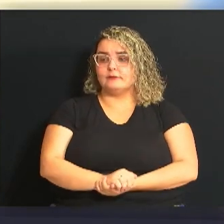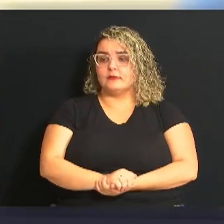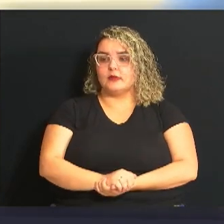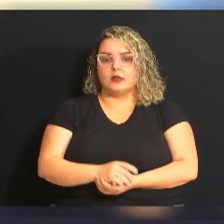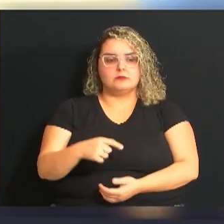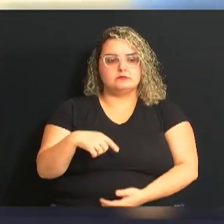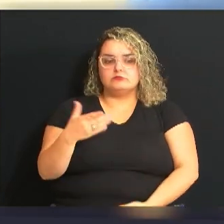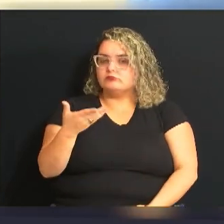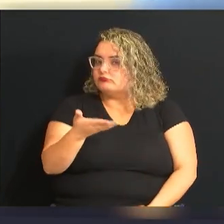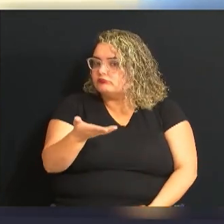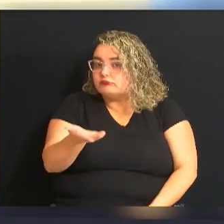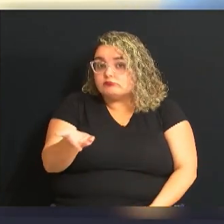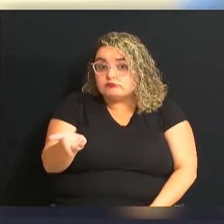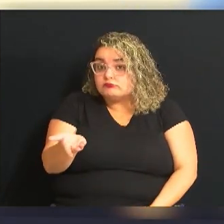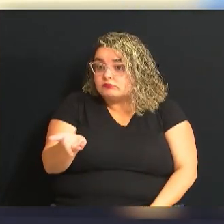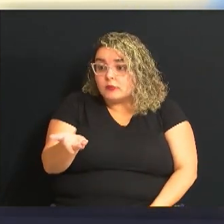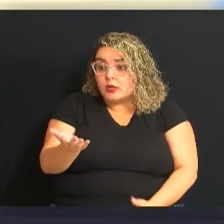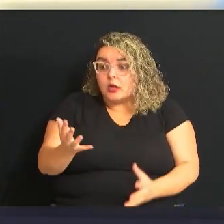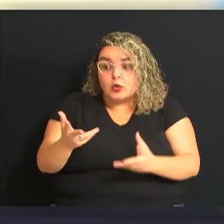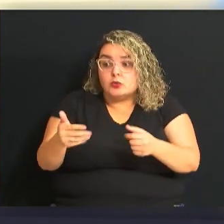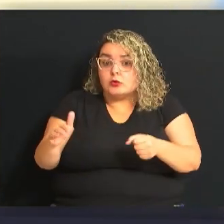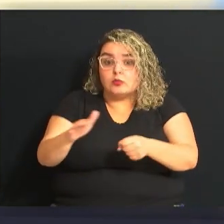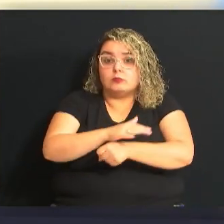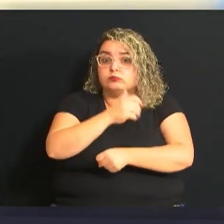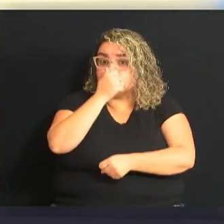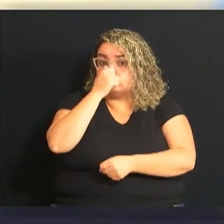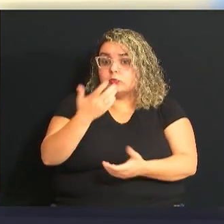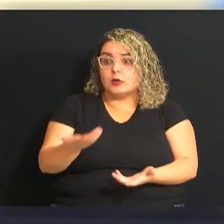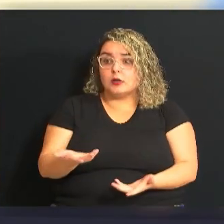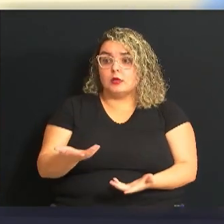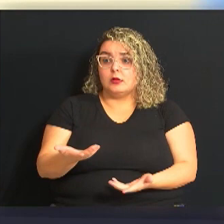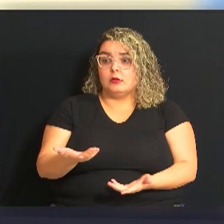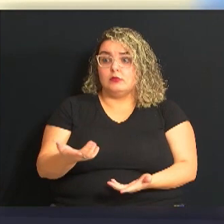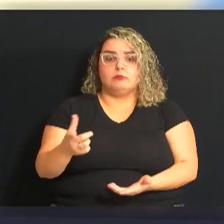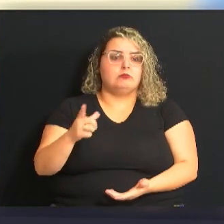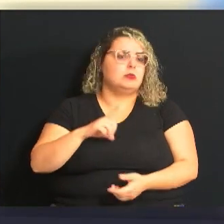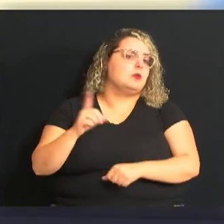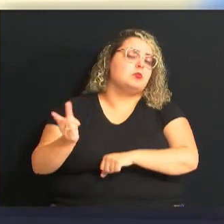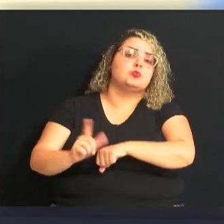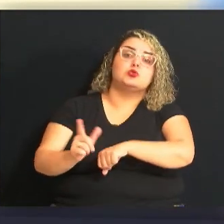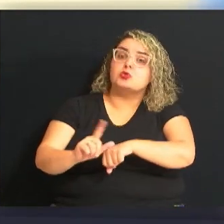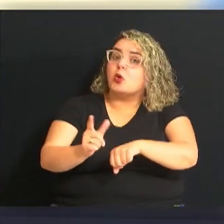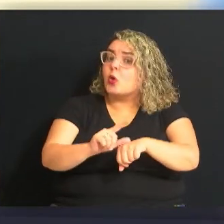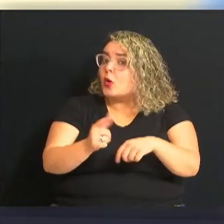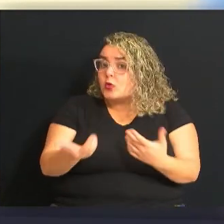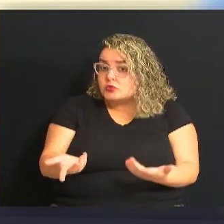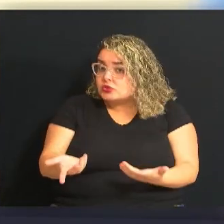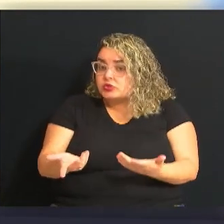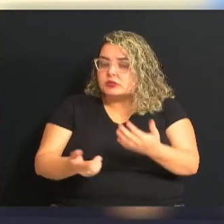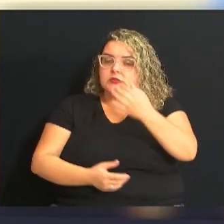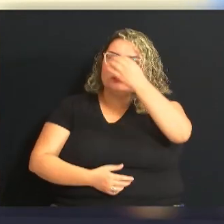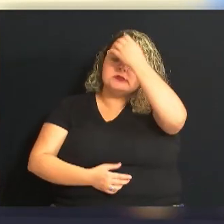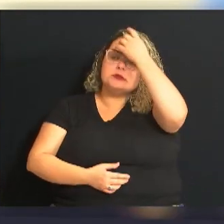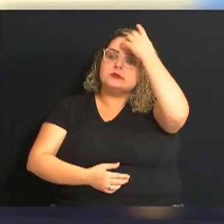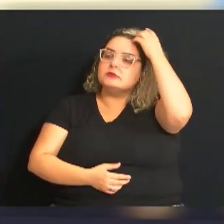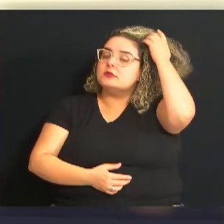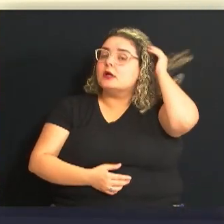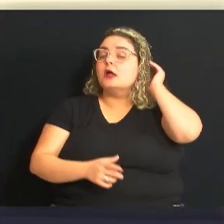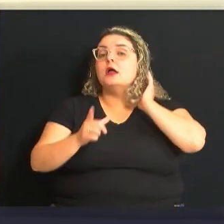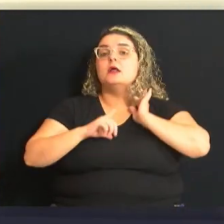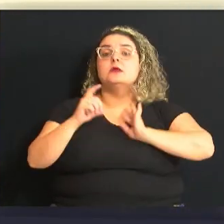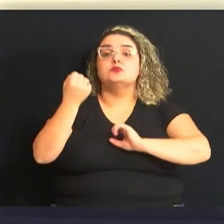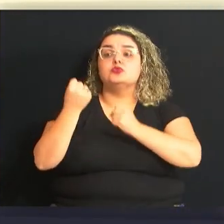no distrito do Campo Grande, nós teremos lá, olha, um serviço de manutenção em válvula redutora de pressão. Por